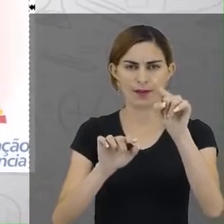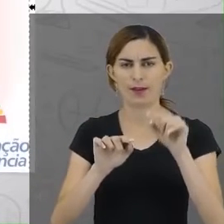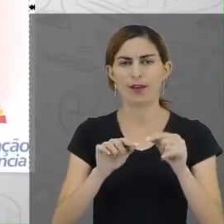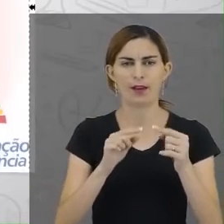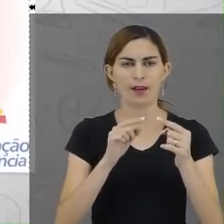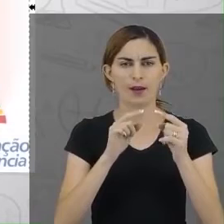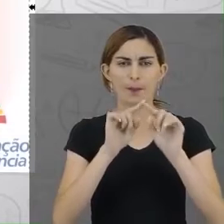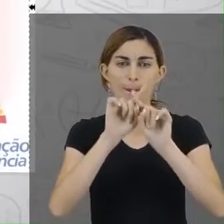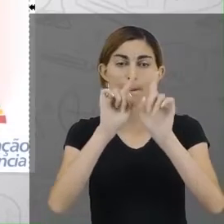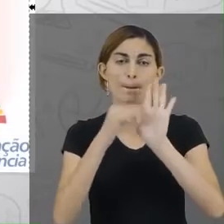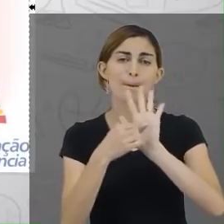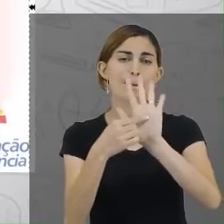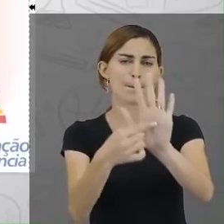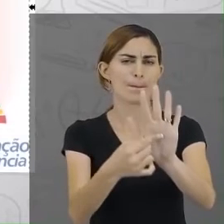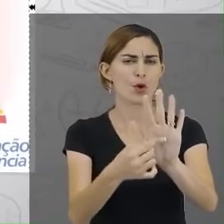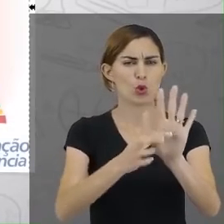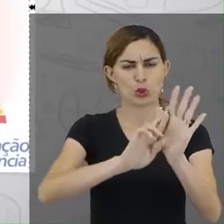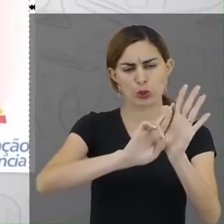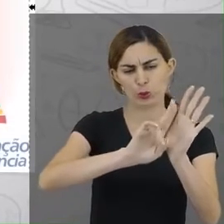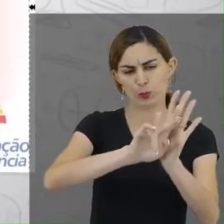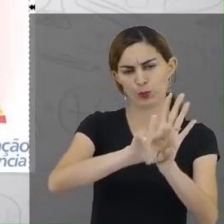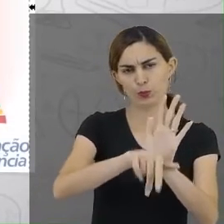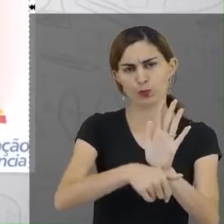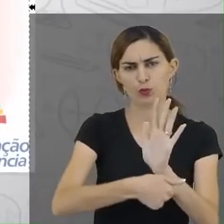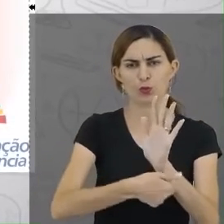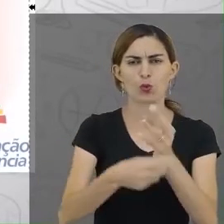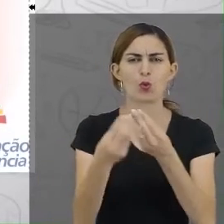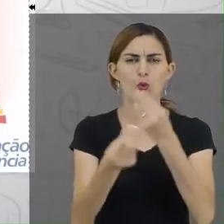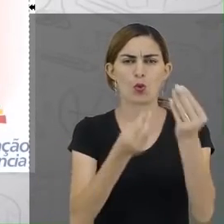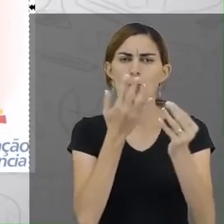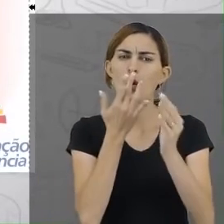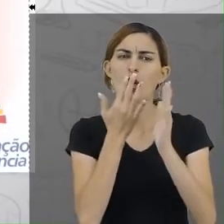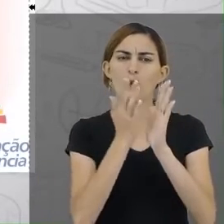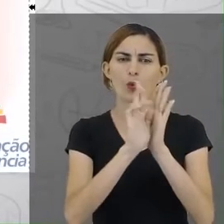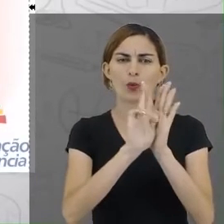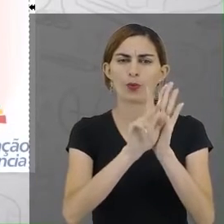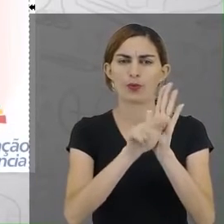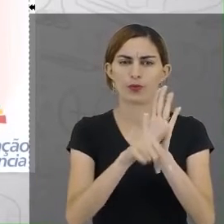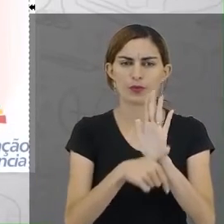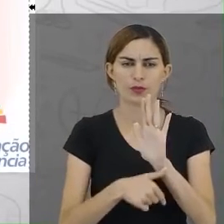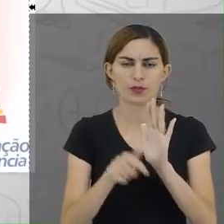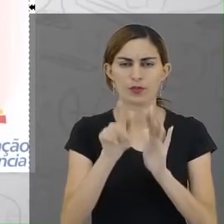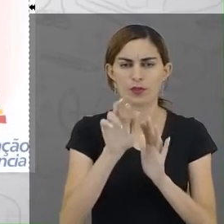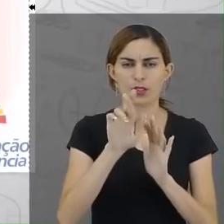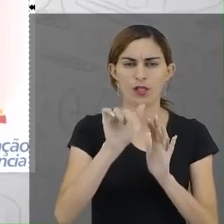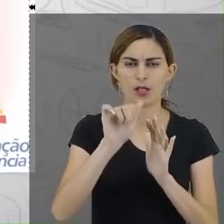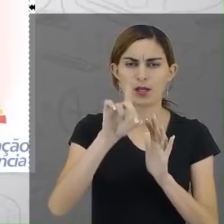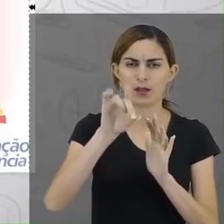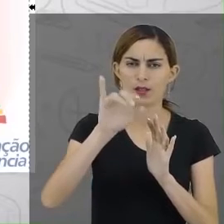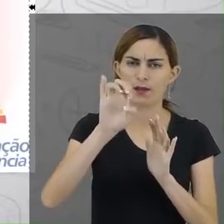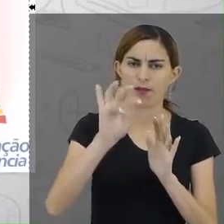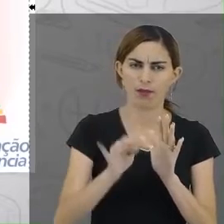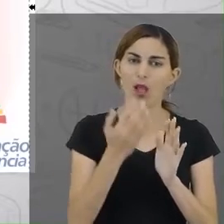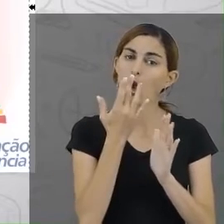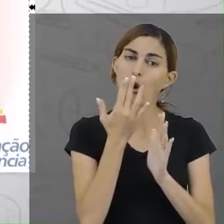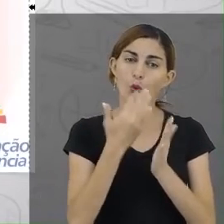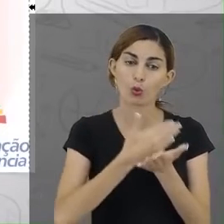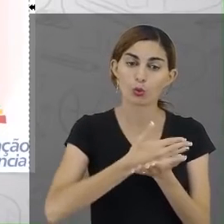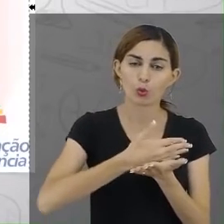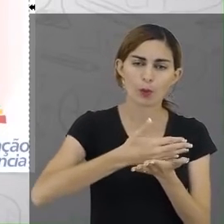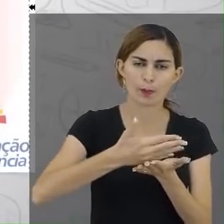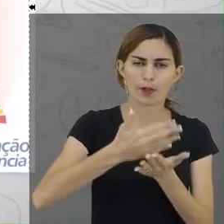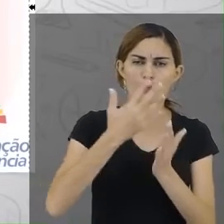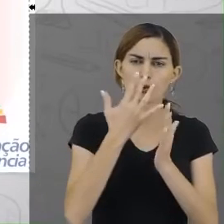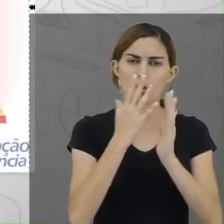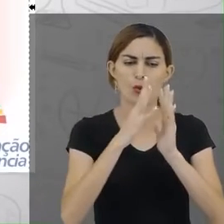Essa daqui é a caixa de diálogo. Ela mostra a configuração do gradiente, a cor de início